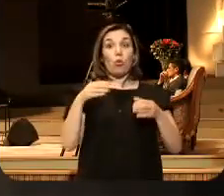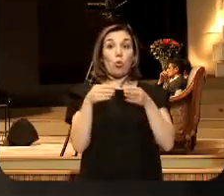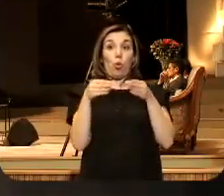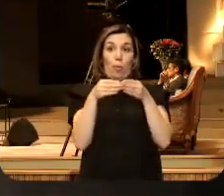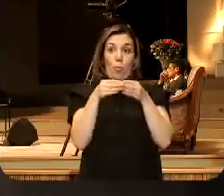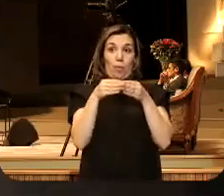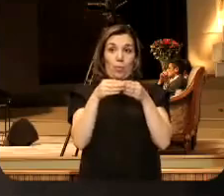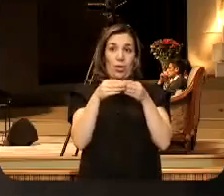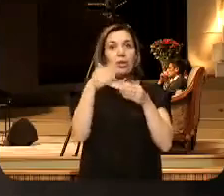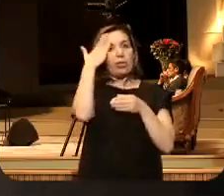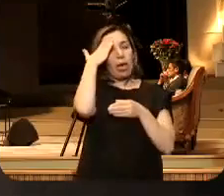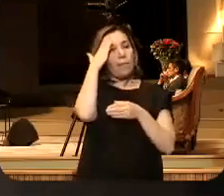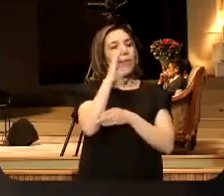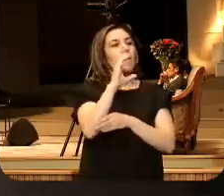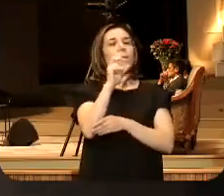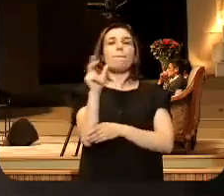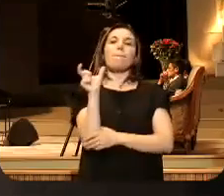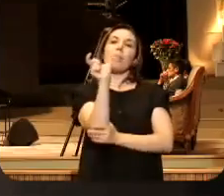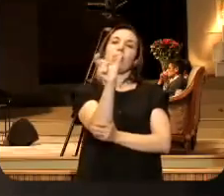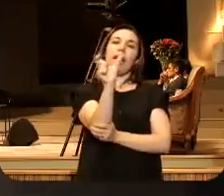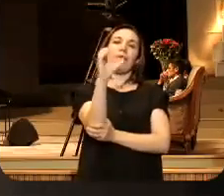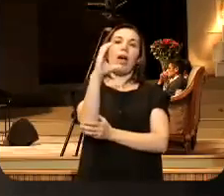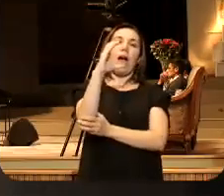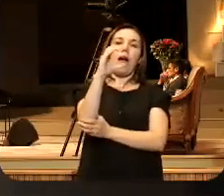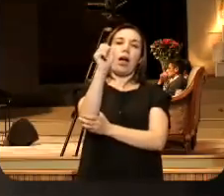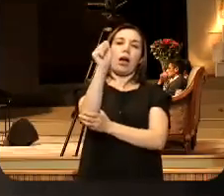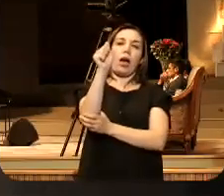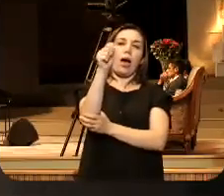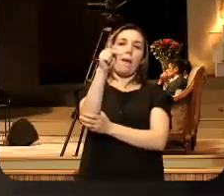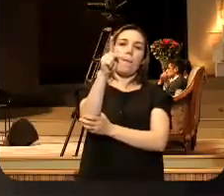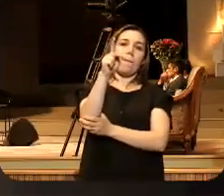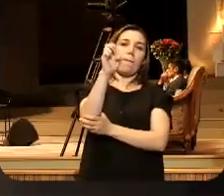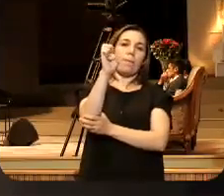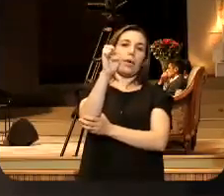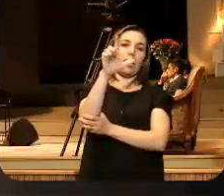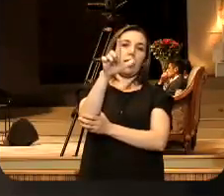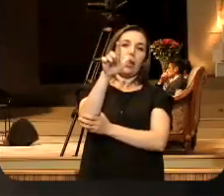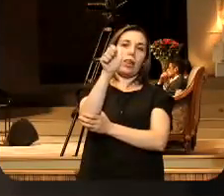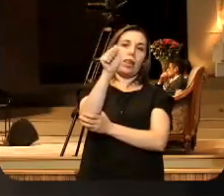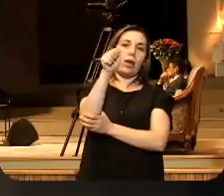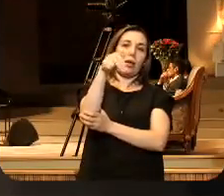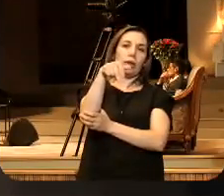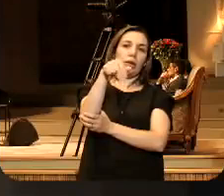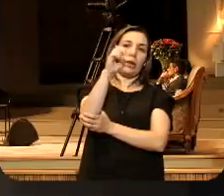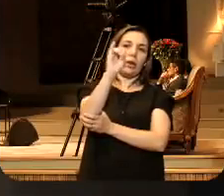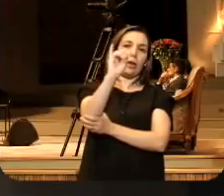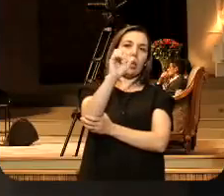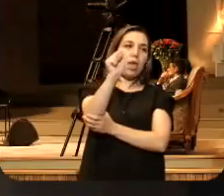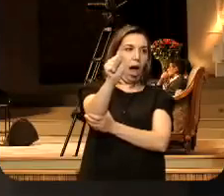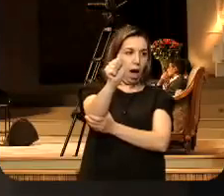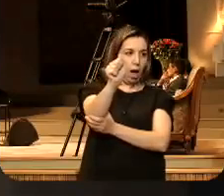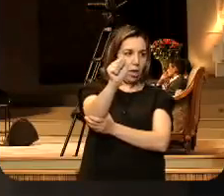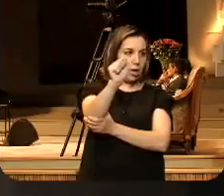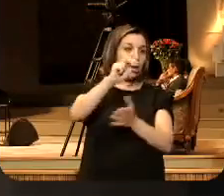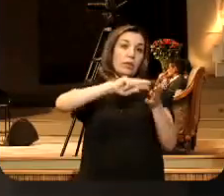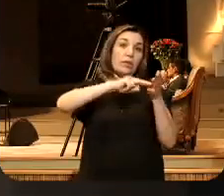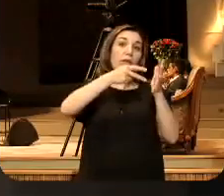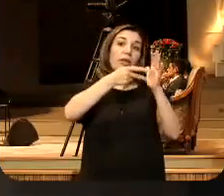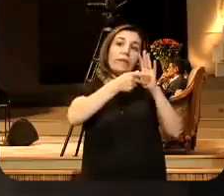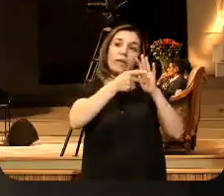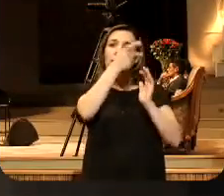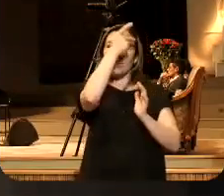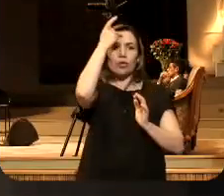eles pacientes, são eles familiares, são eles profissionais da saúde, até mesmo os